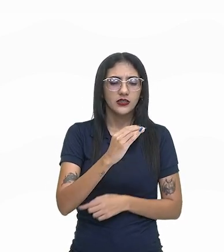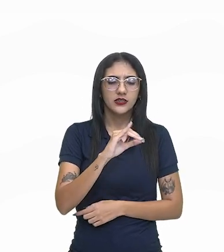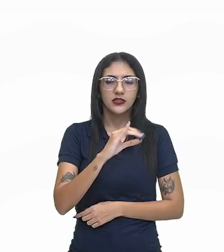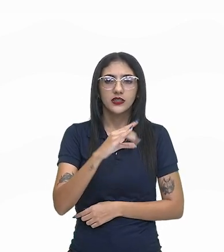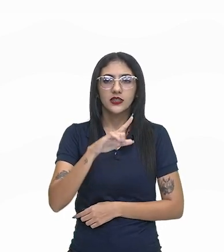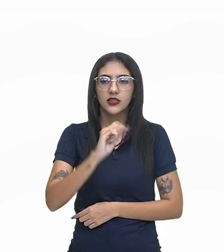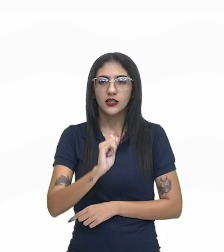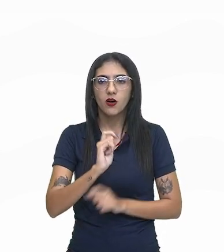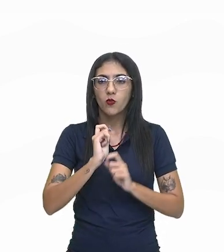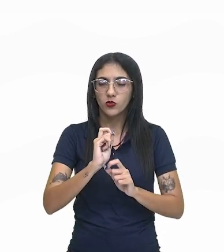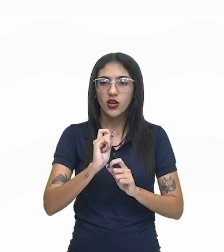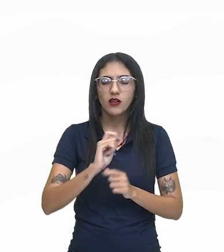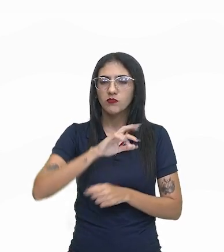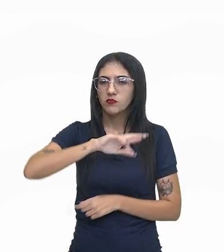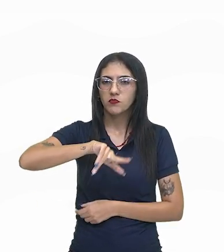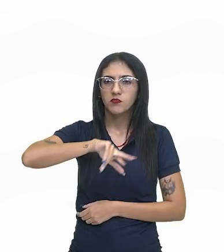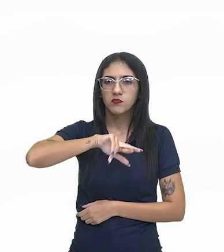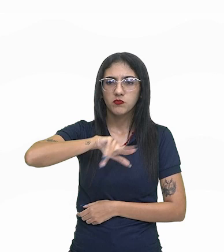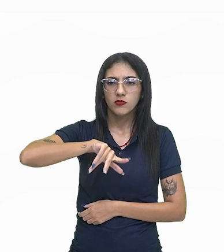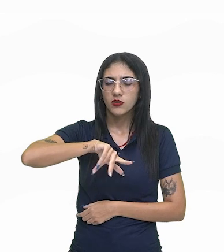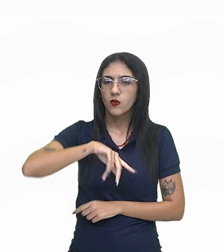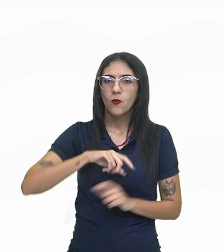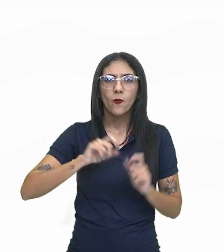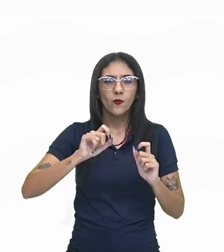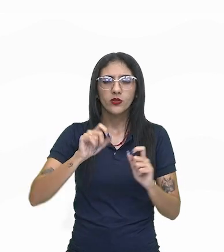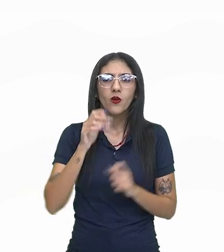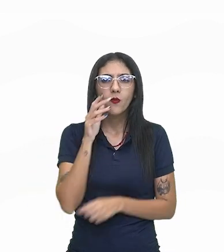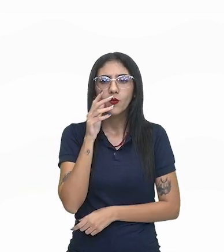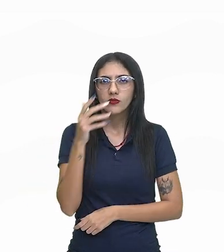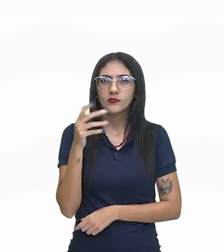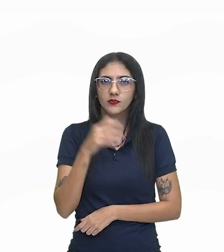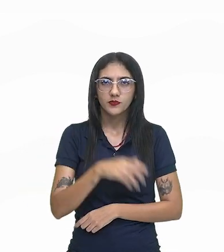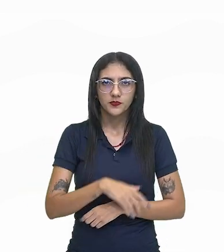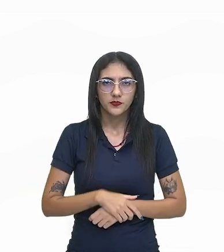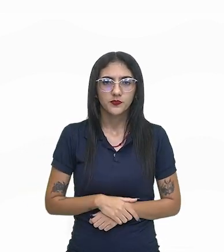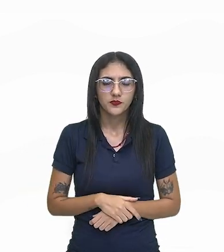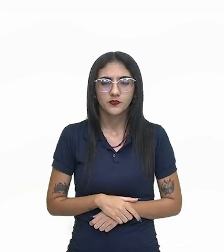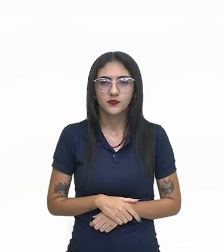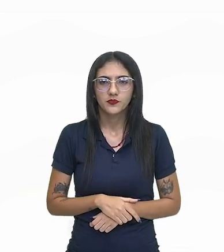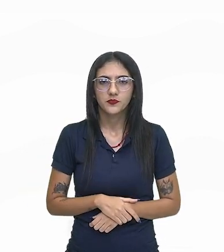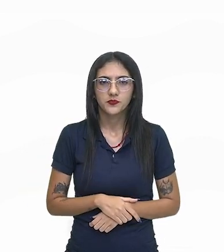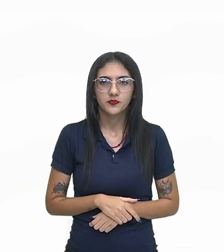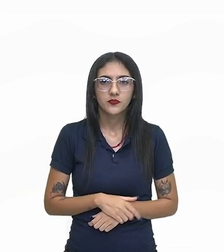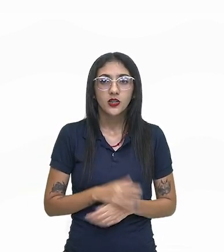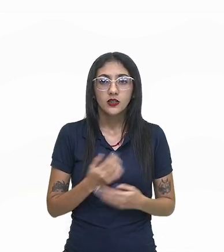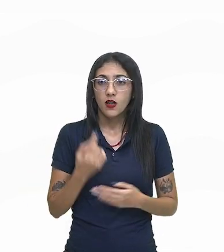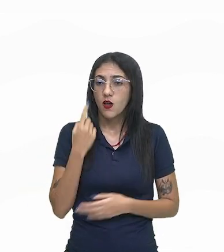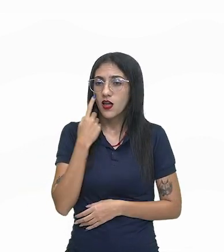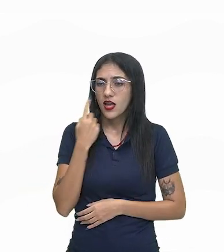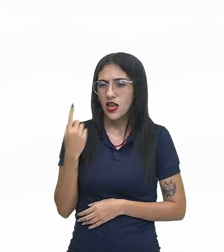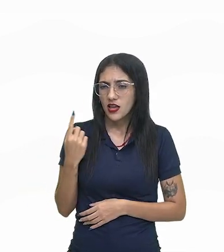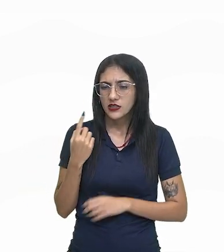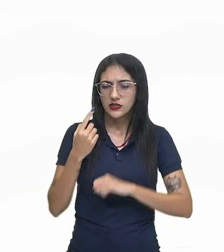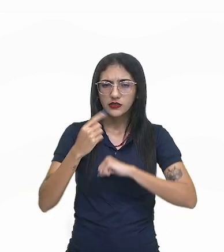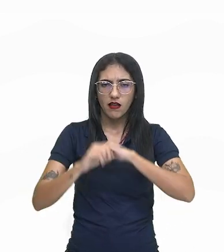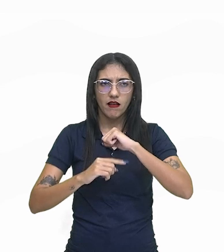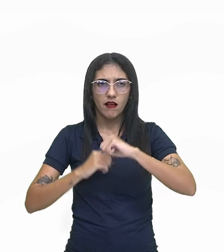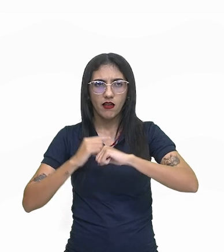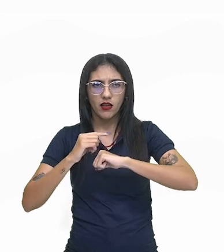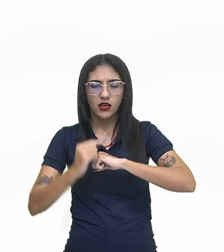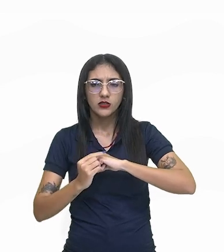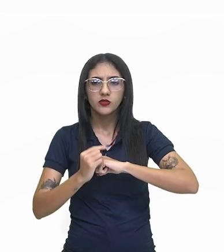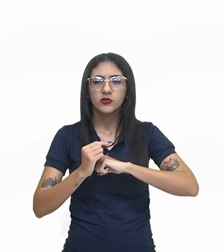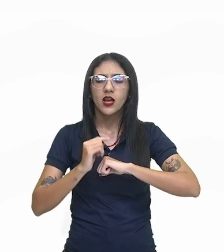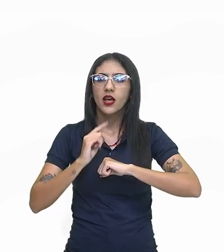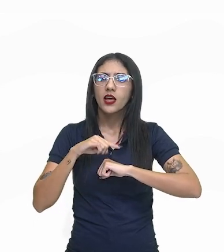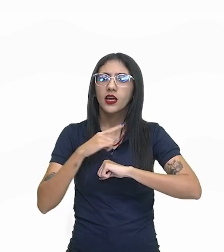quer dizer que não é cíclica. O que está acontecendo aí nesse processo? Então, esses elétrons que eu falei para vocês, né, eles